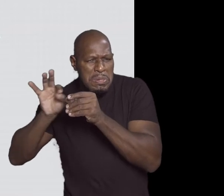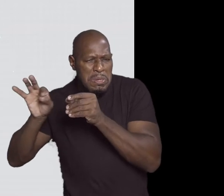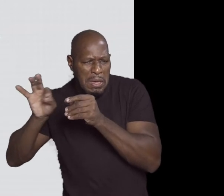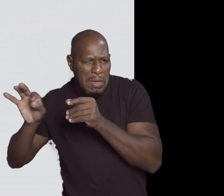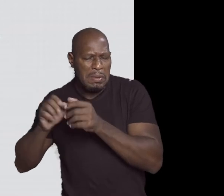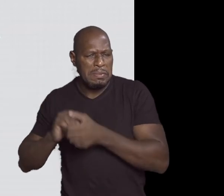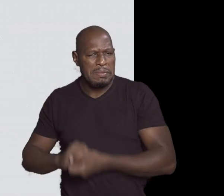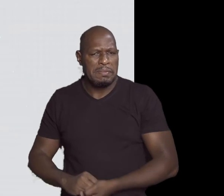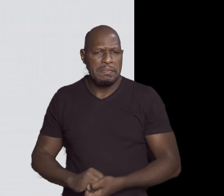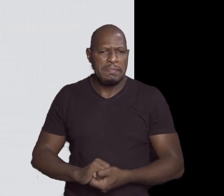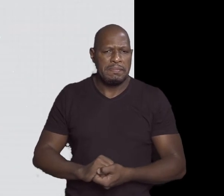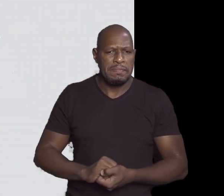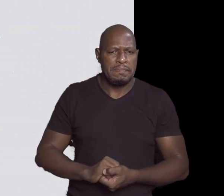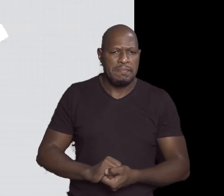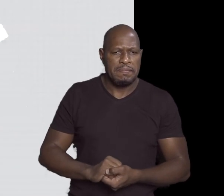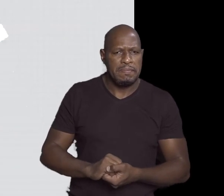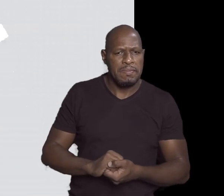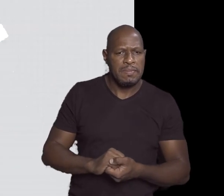de